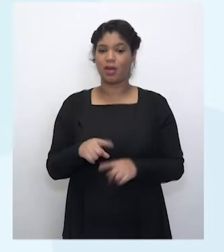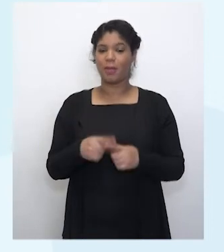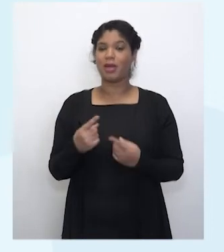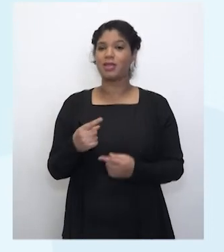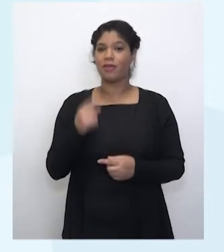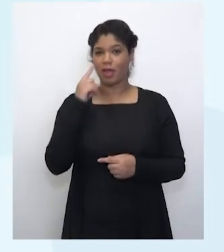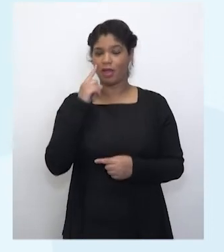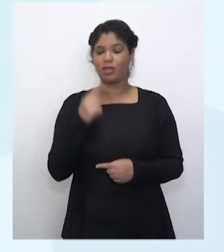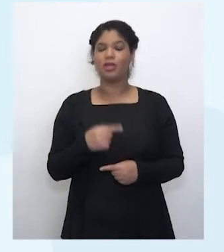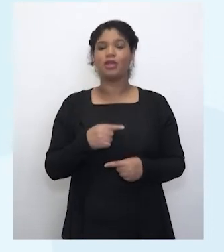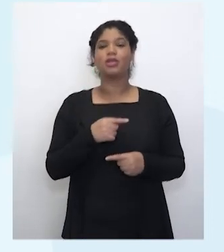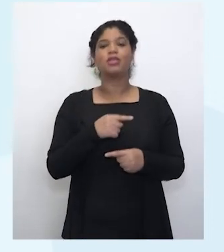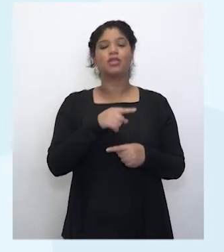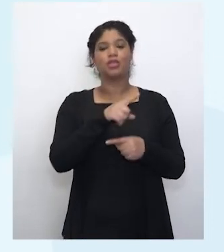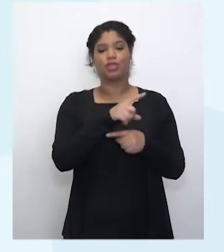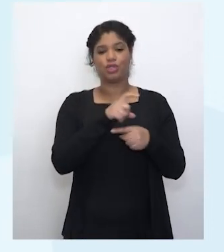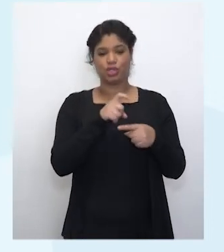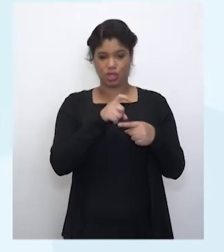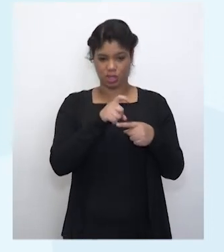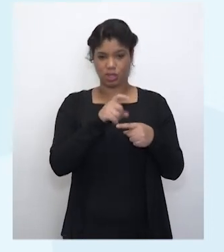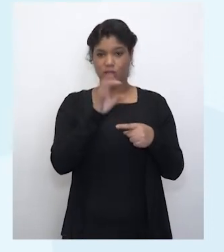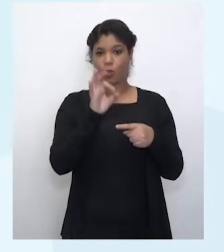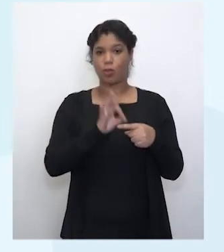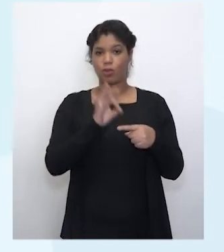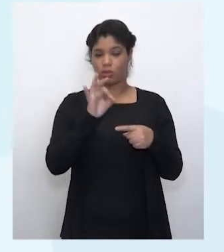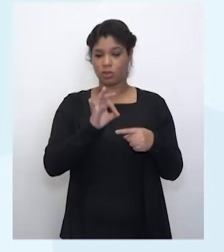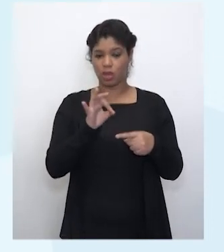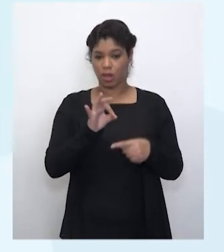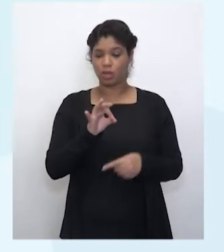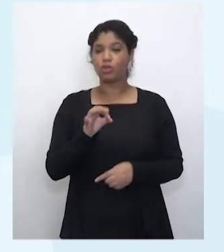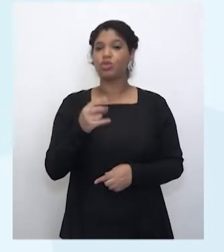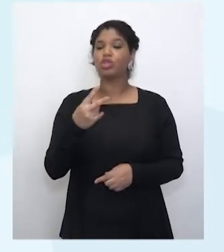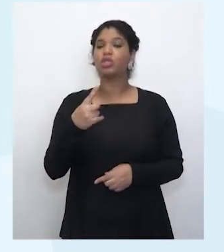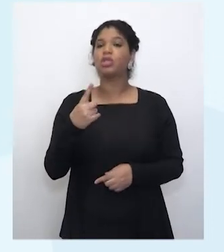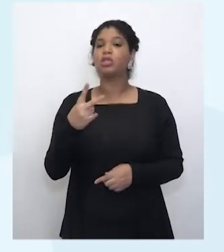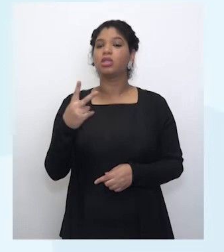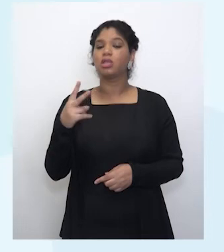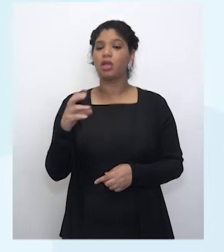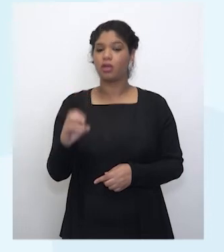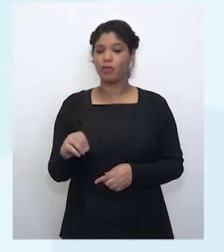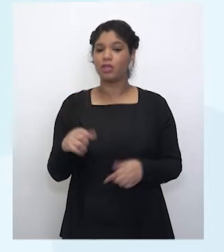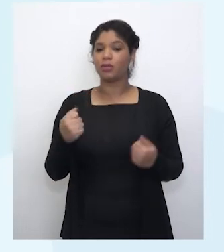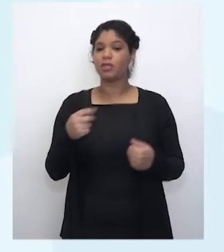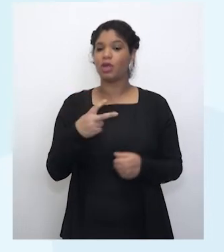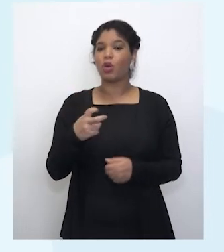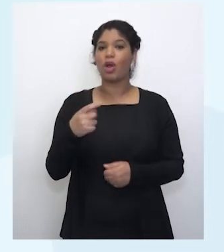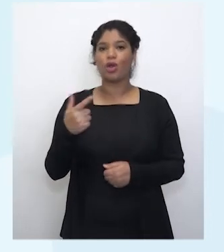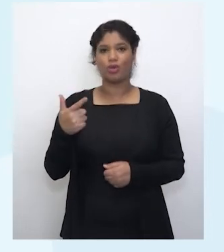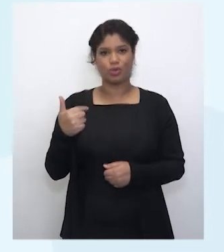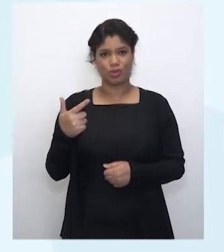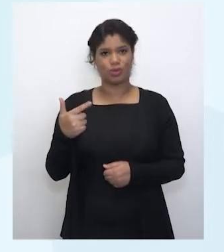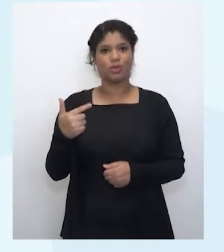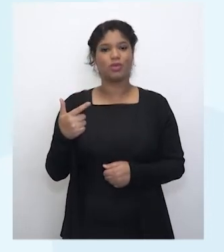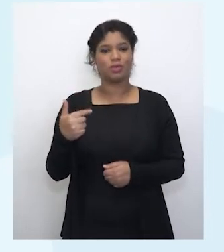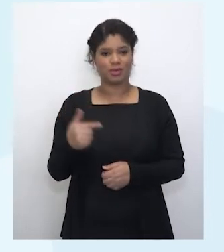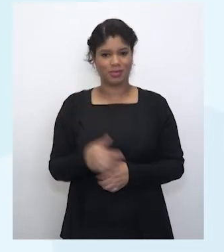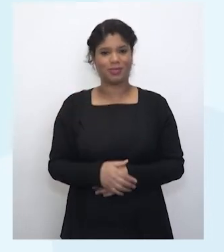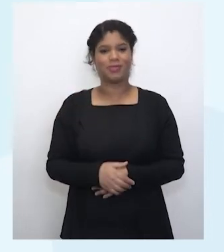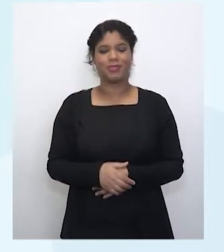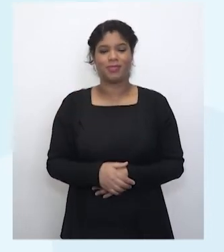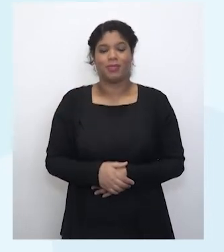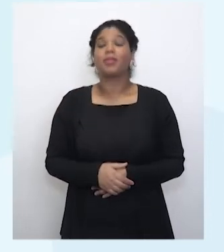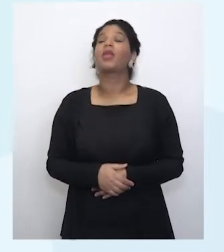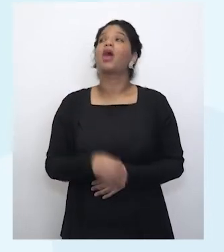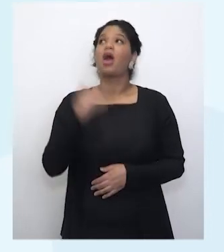X% do total, que é 120, tem que dar 12. Tá.